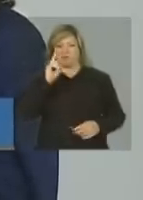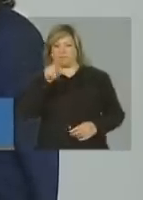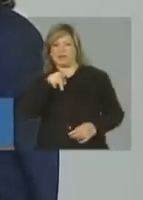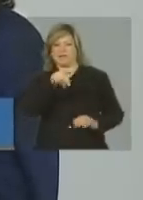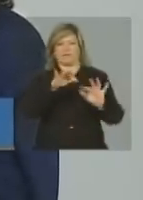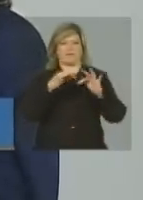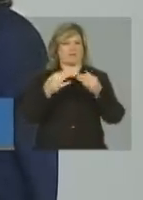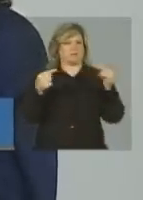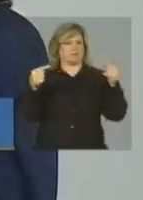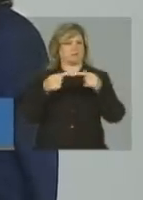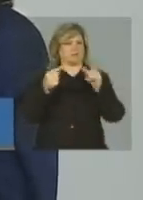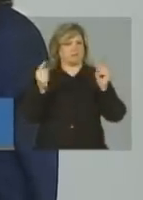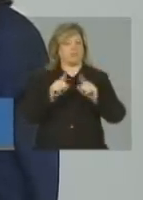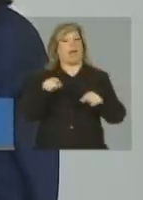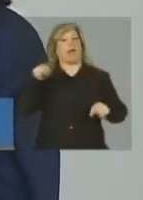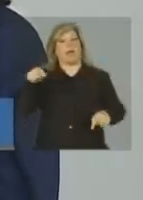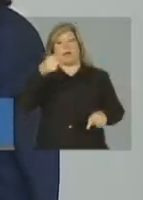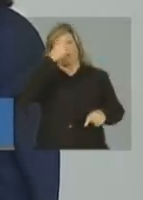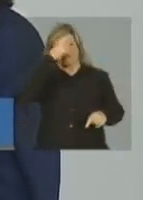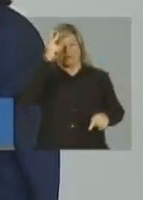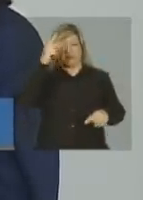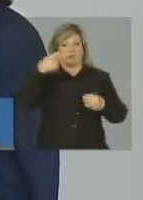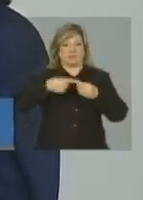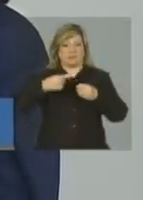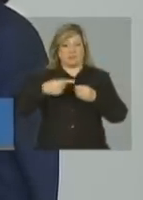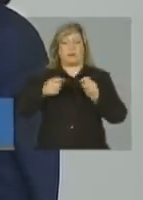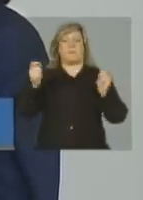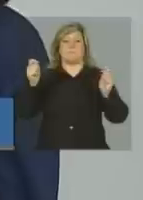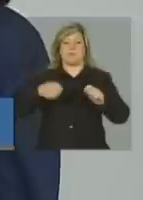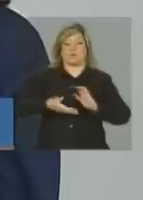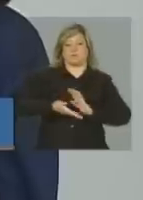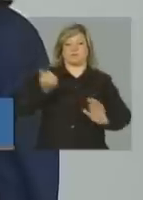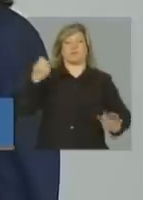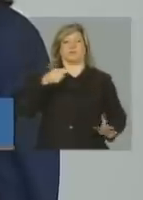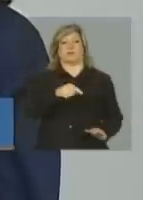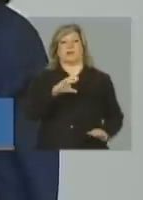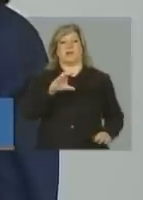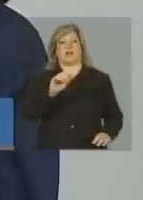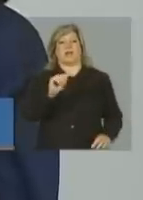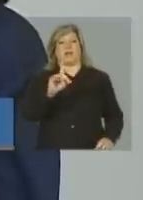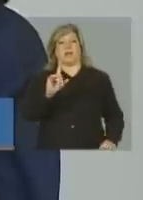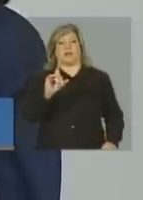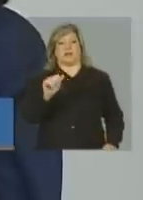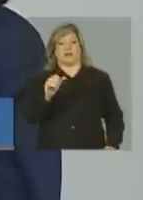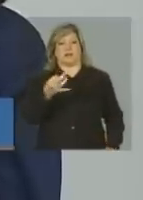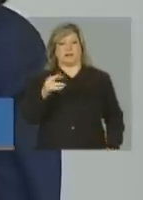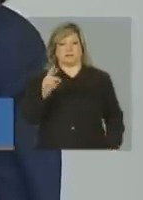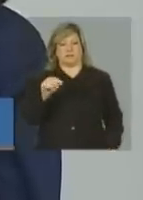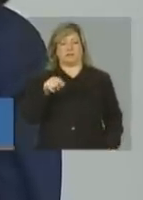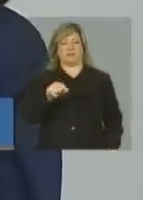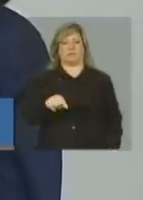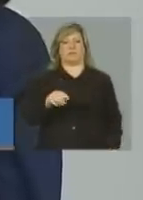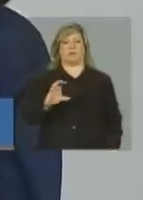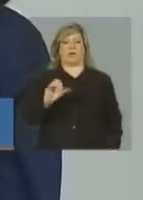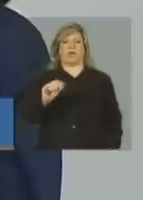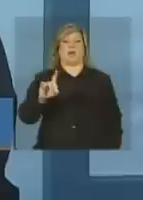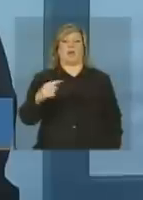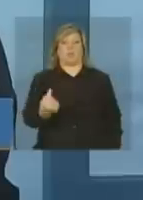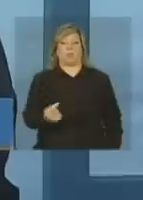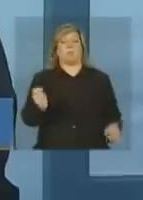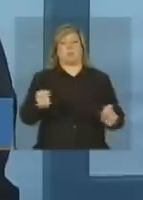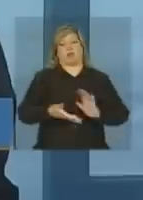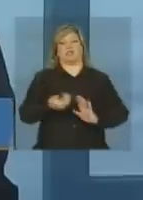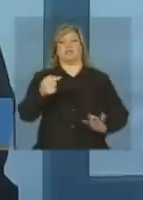perfil, o gestor municipal pode, inclusive, excluir o cadastro dessa família da base do Cadastro Único. Bom, só